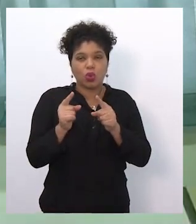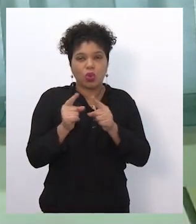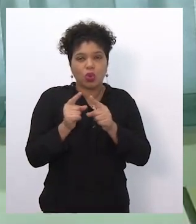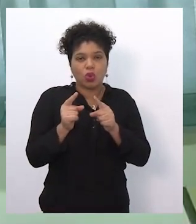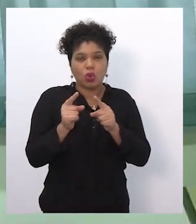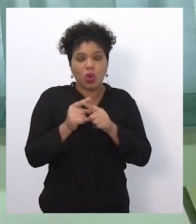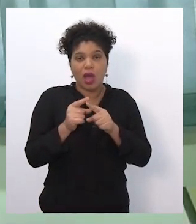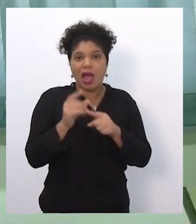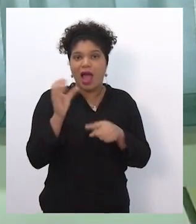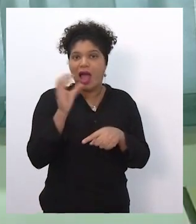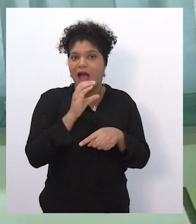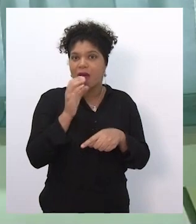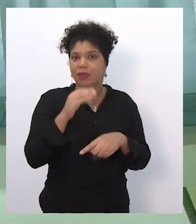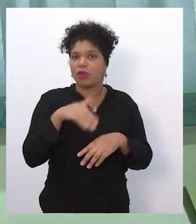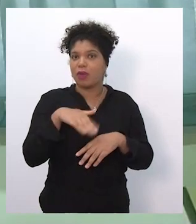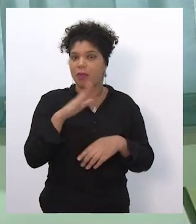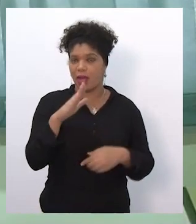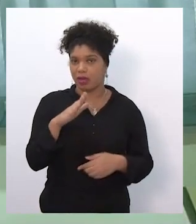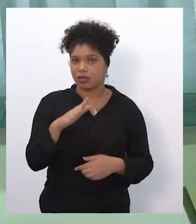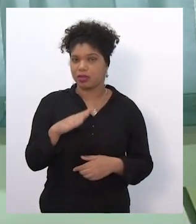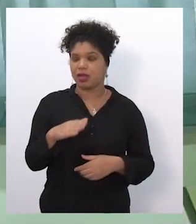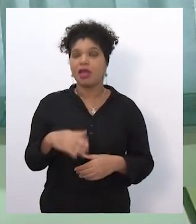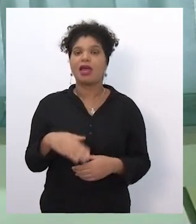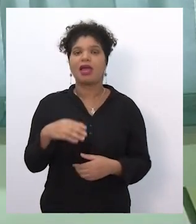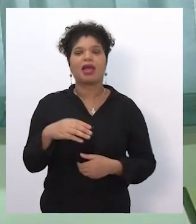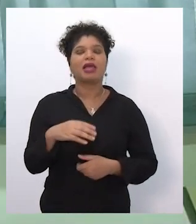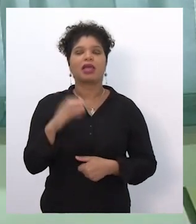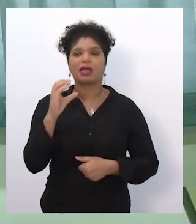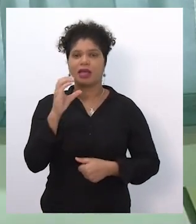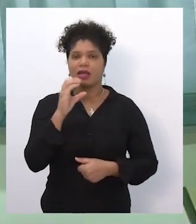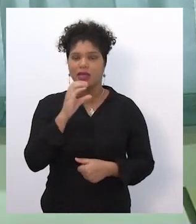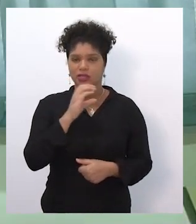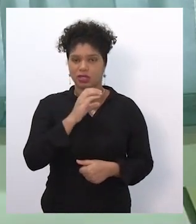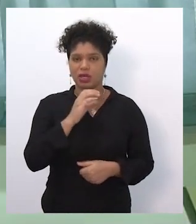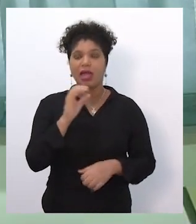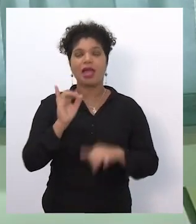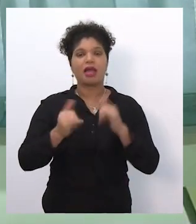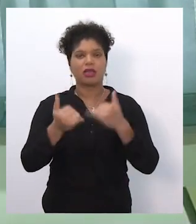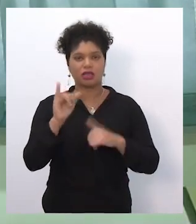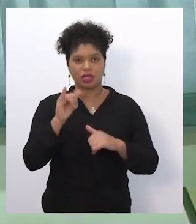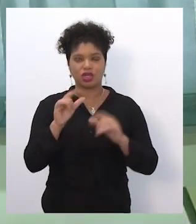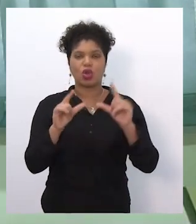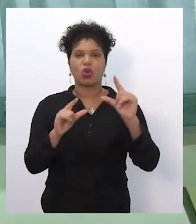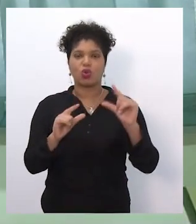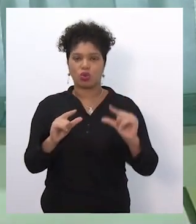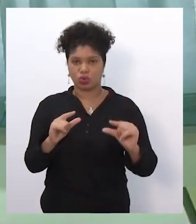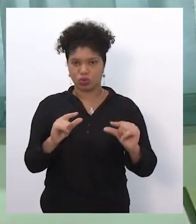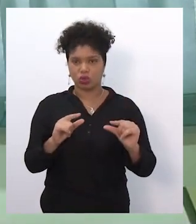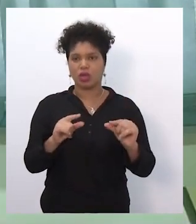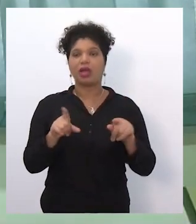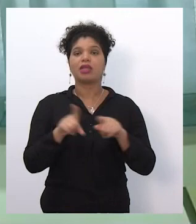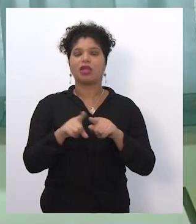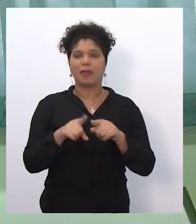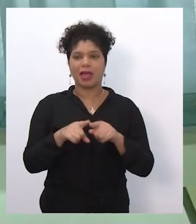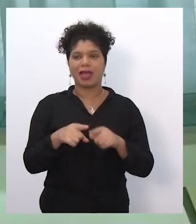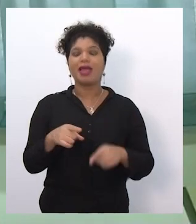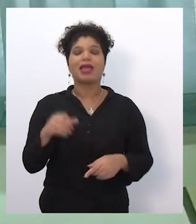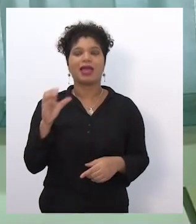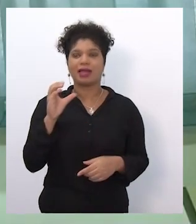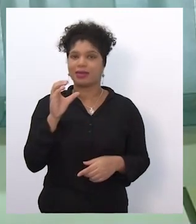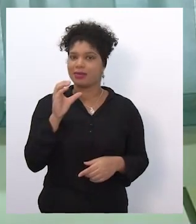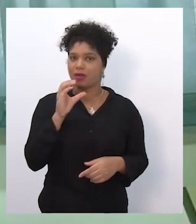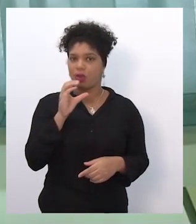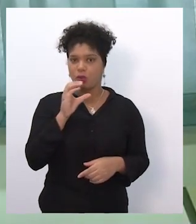uma eficiência energética, ou seja, você não gasta muita energia, e se você não gasta muita energia, o equipamento não esquenta muito.